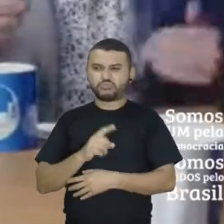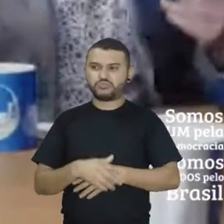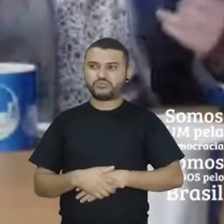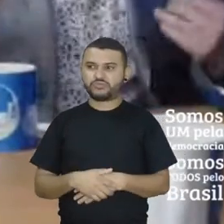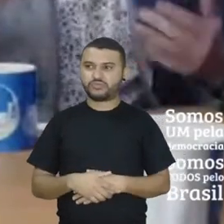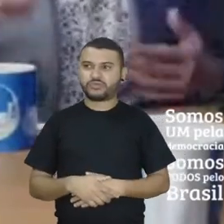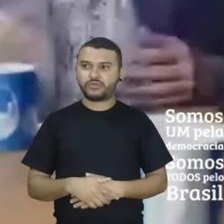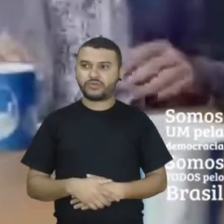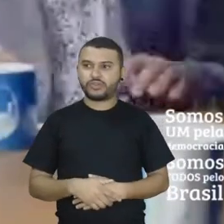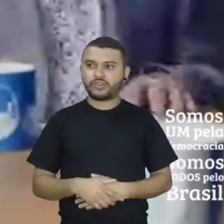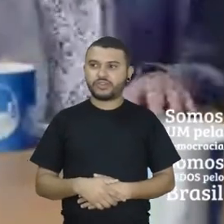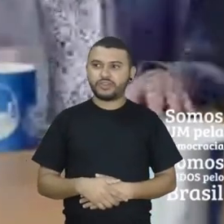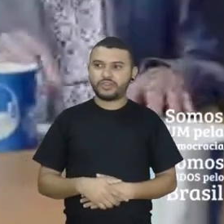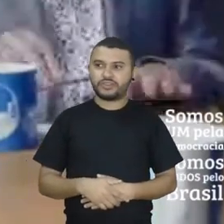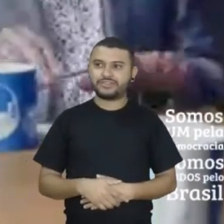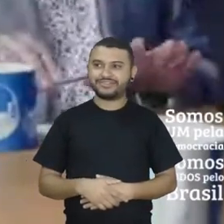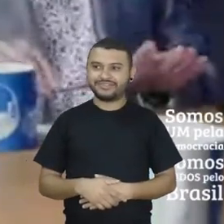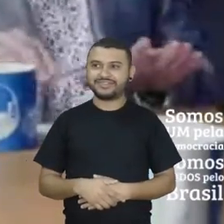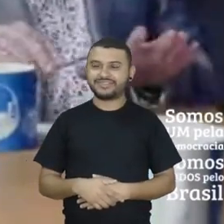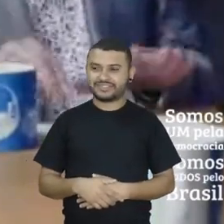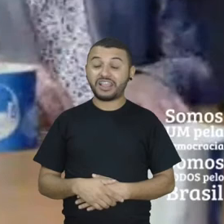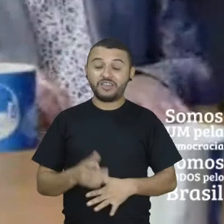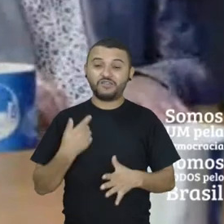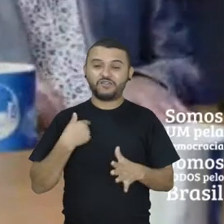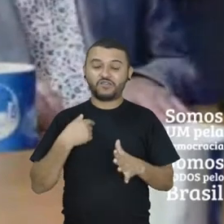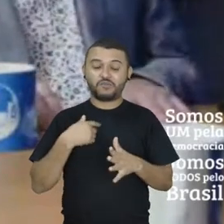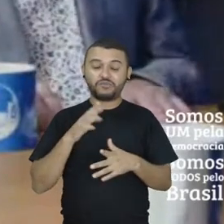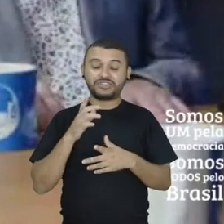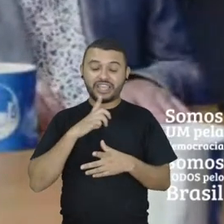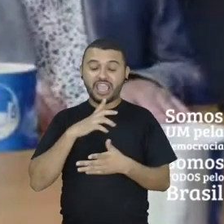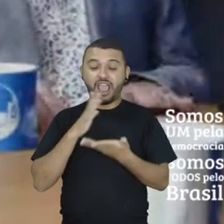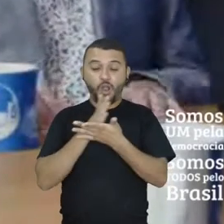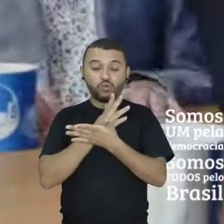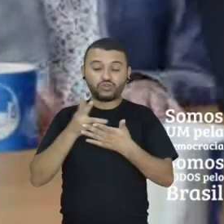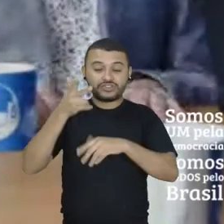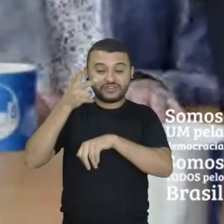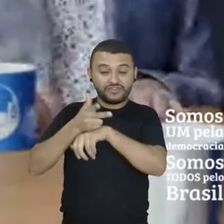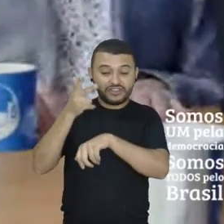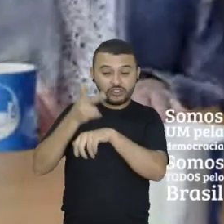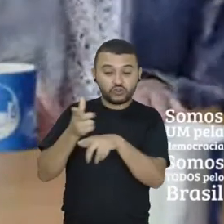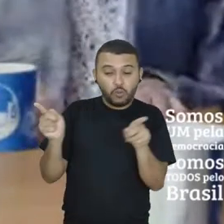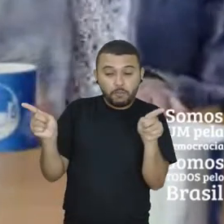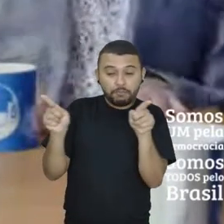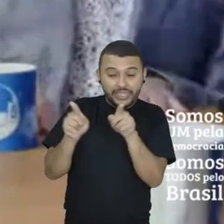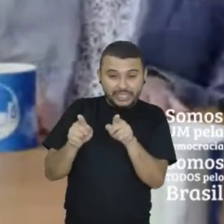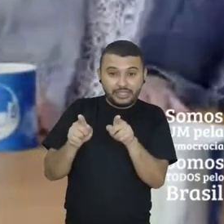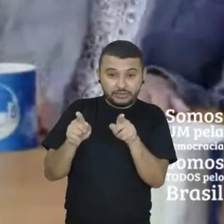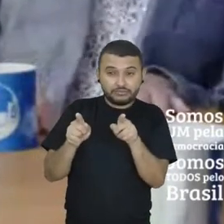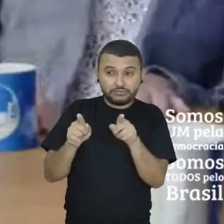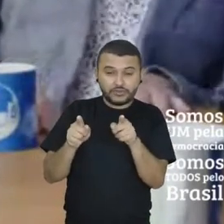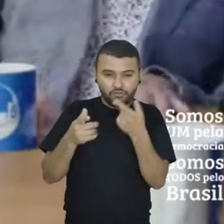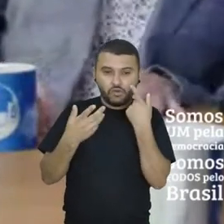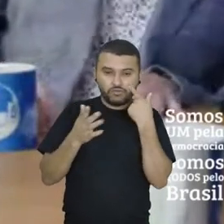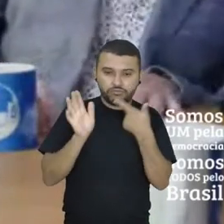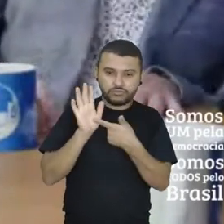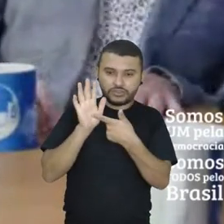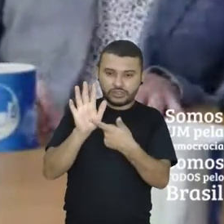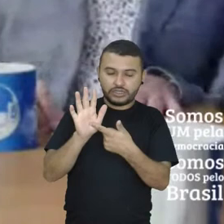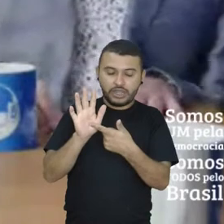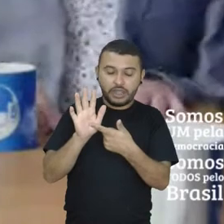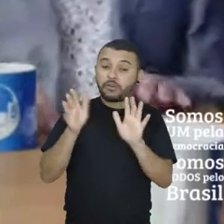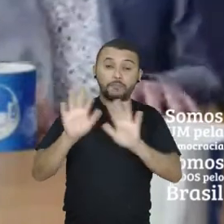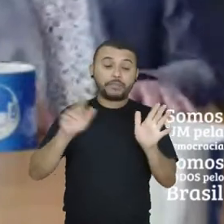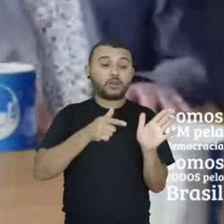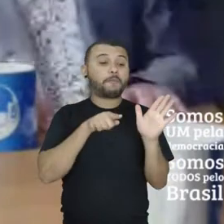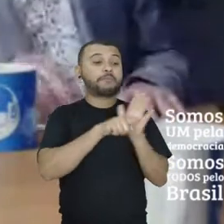sugeriram 2. Nosso pessoal é bem generoso. A gente tem alguns vídeos curtinhos. Vamos colocar a pergunta da